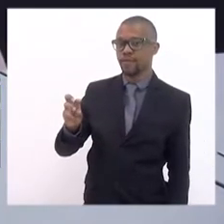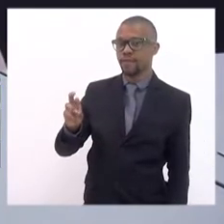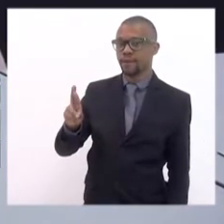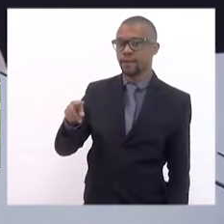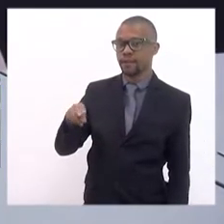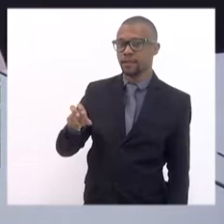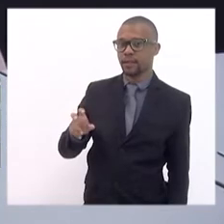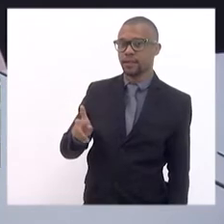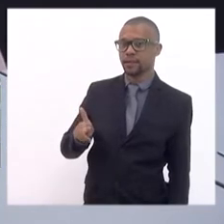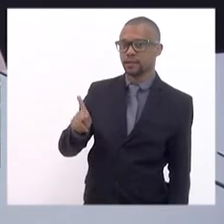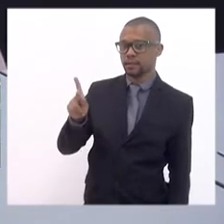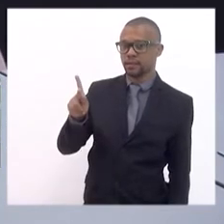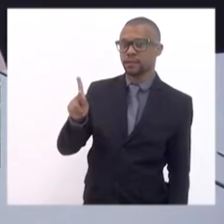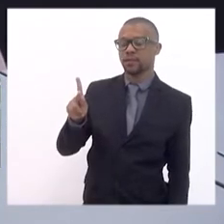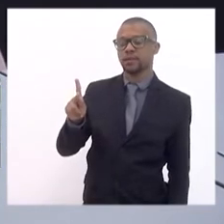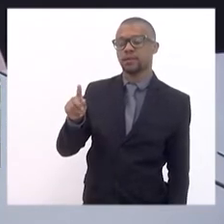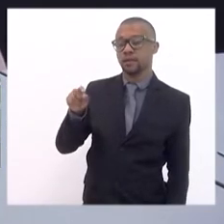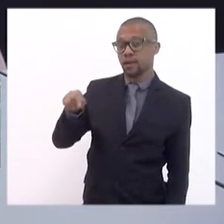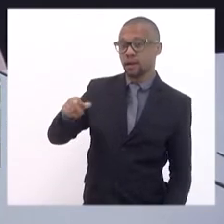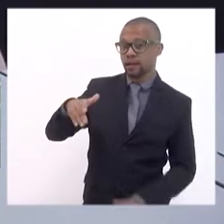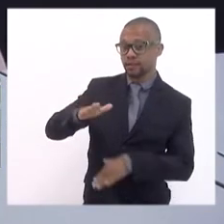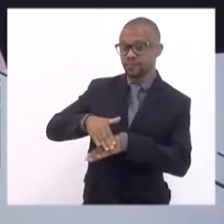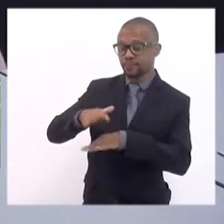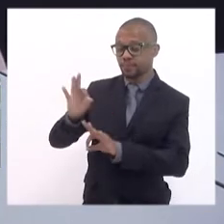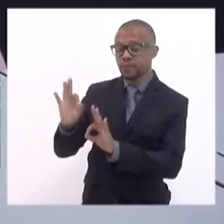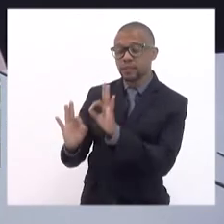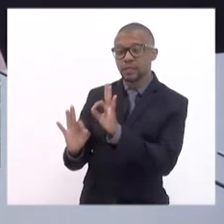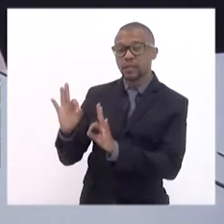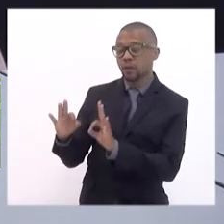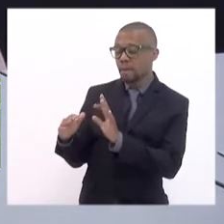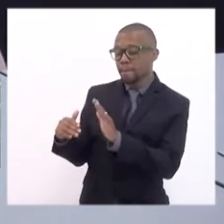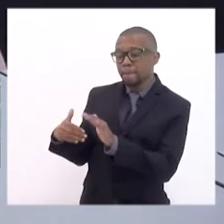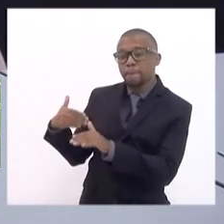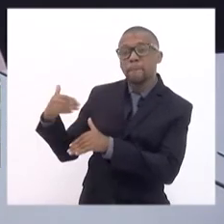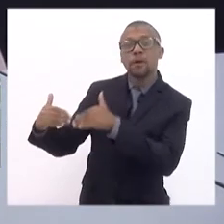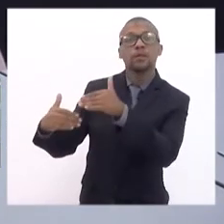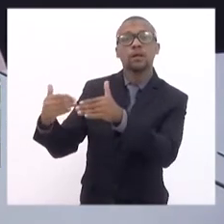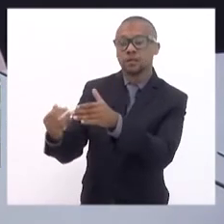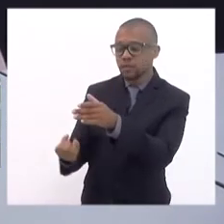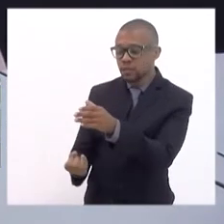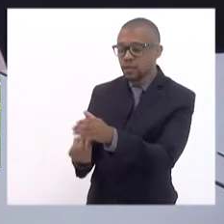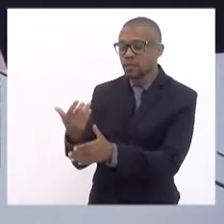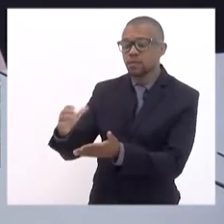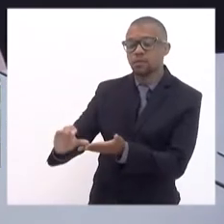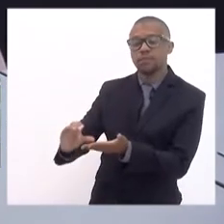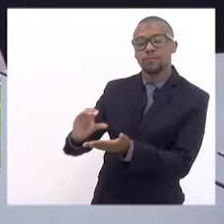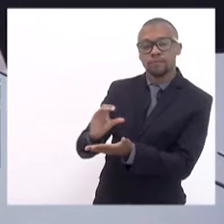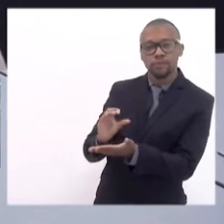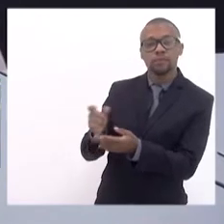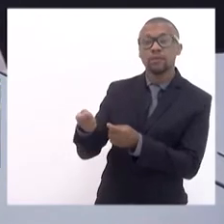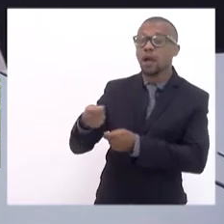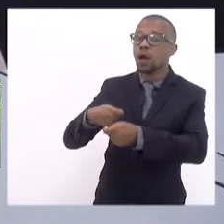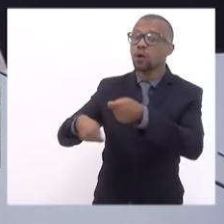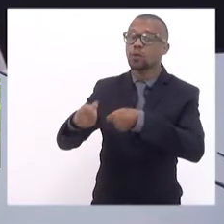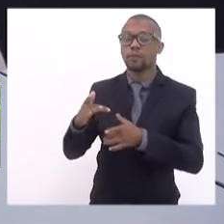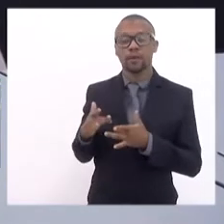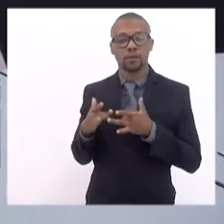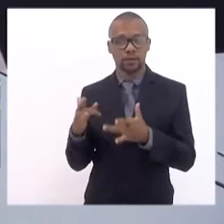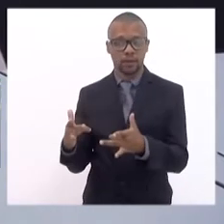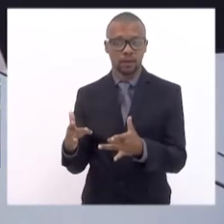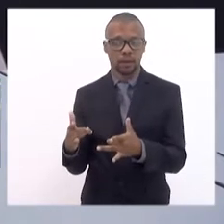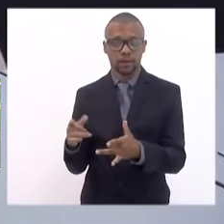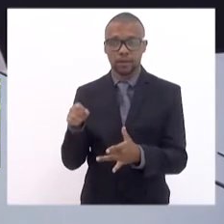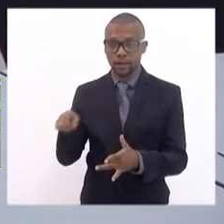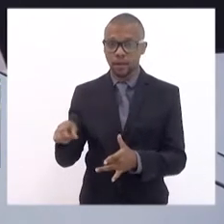desenrolou todo esse processo da criação do Fundo da Economia Solidária. É quem